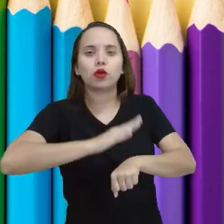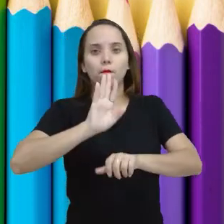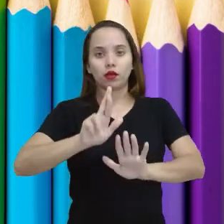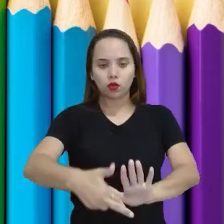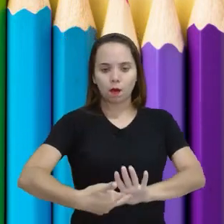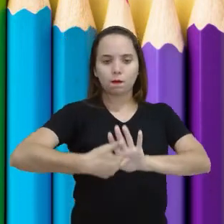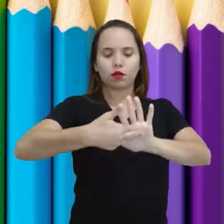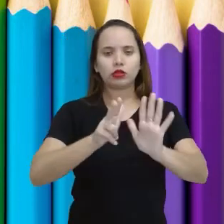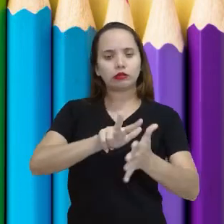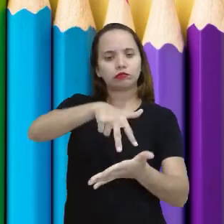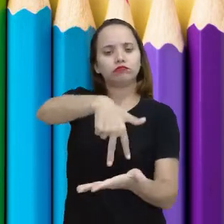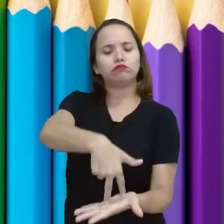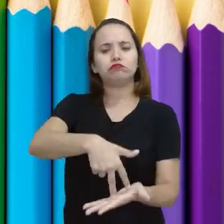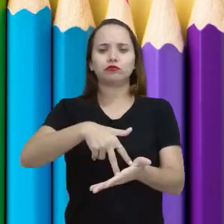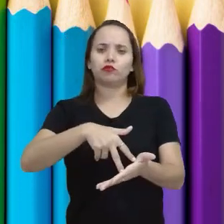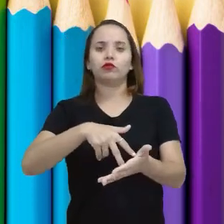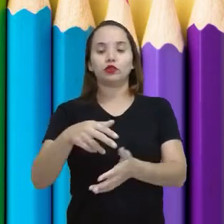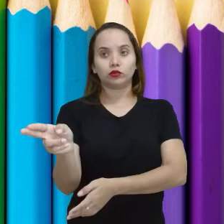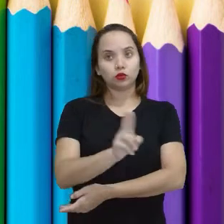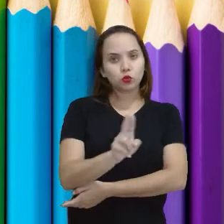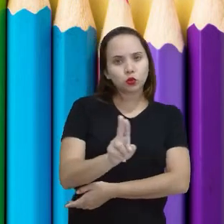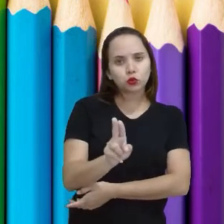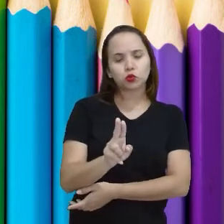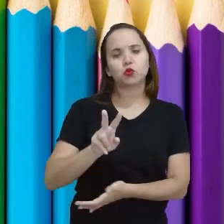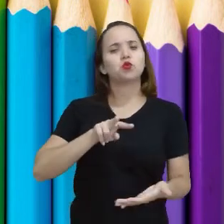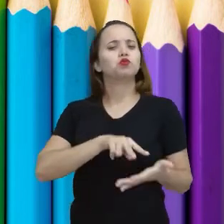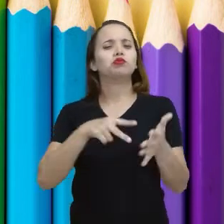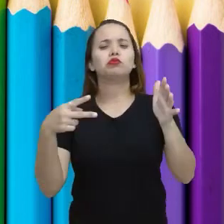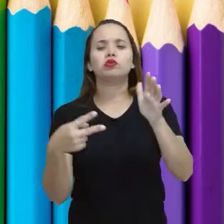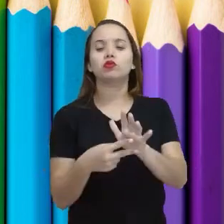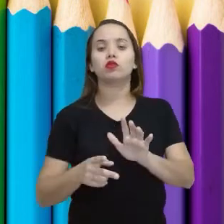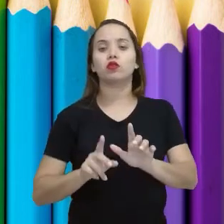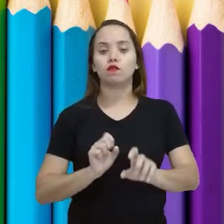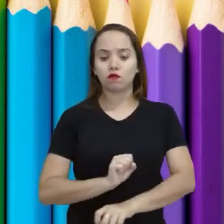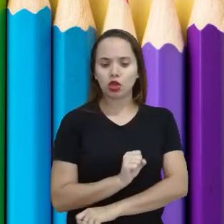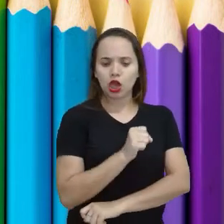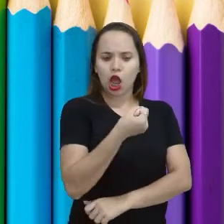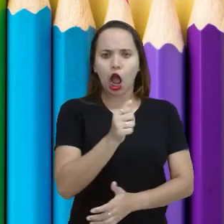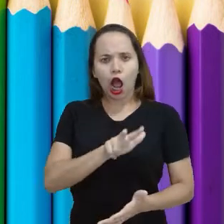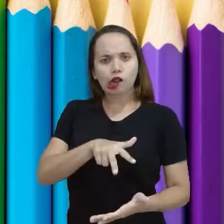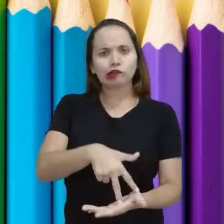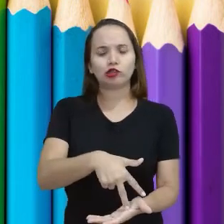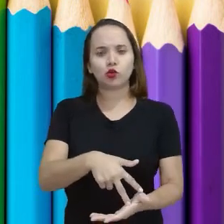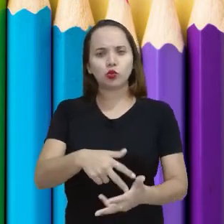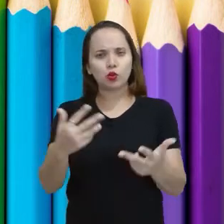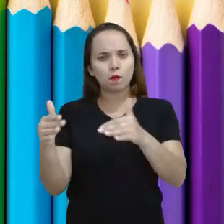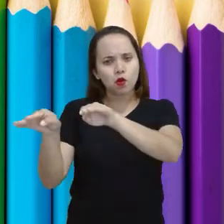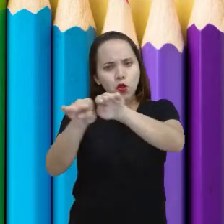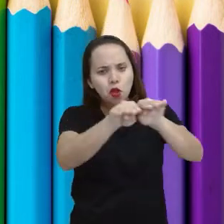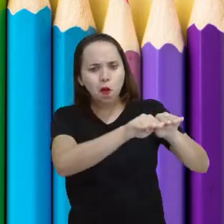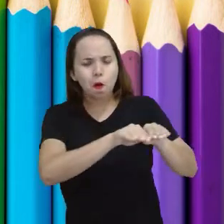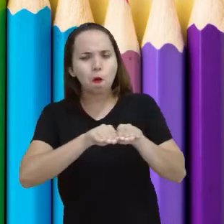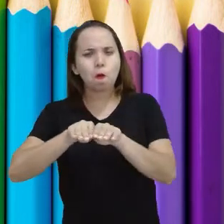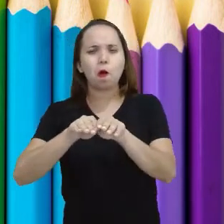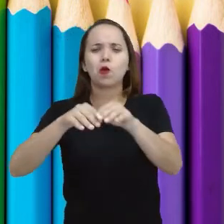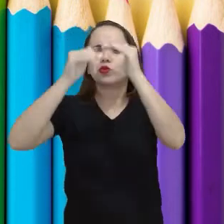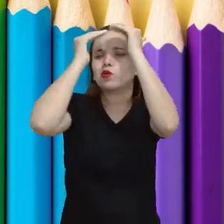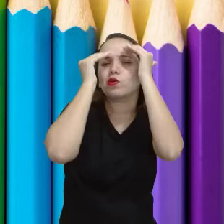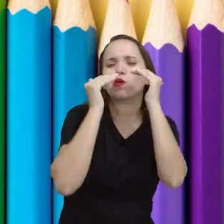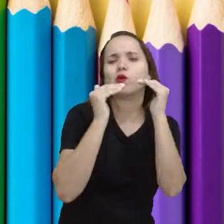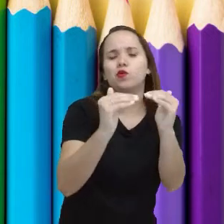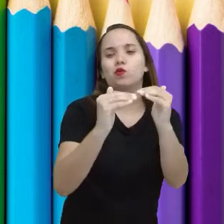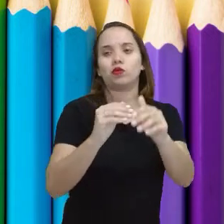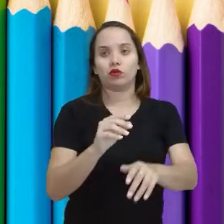população. O seu nome demonstra sua luta por mais igualdade e respeito à diversidade. Cada letra representa um grupo